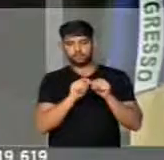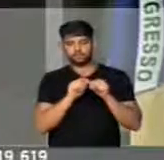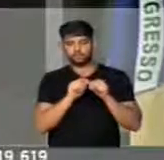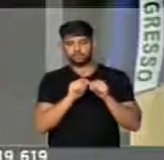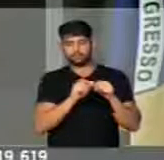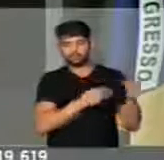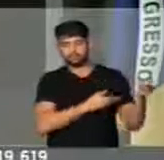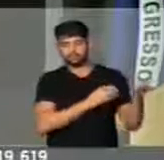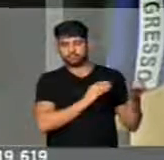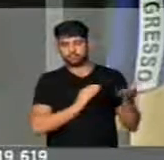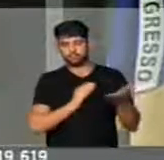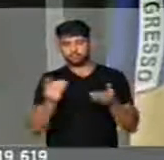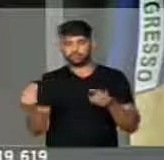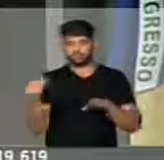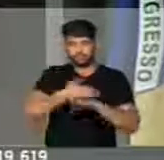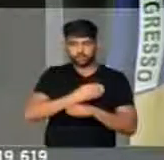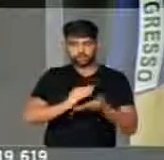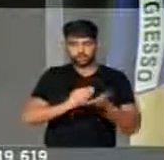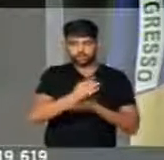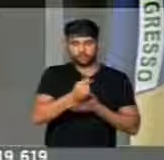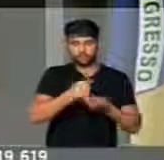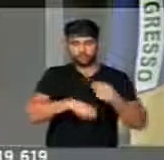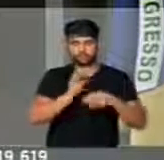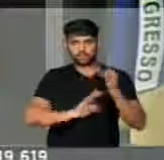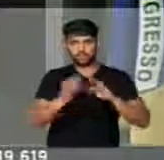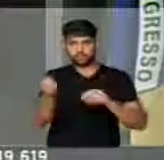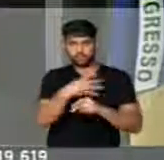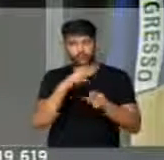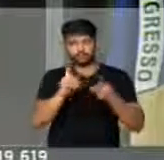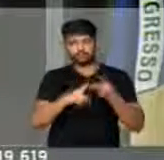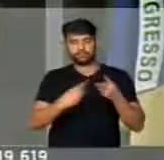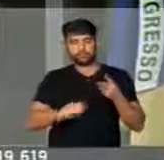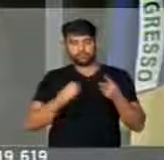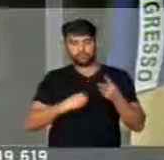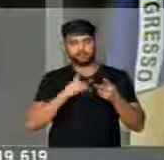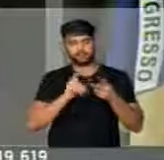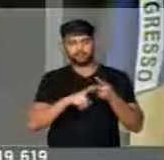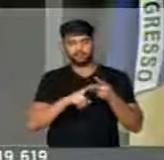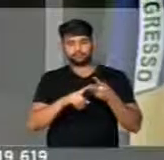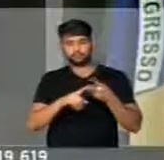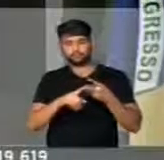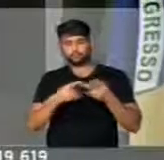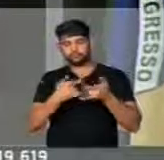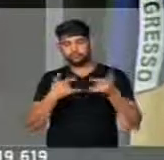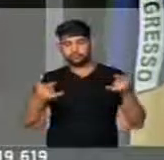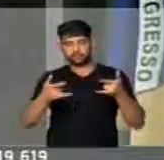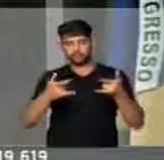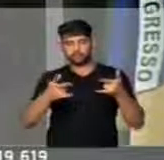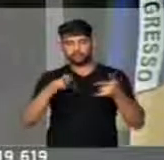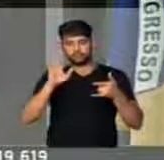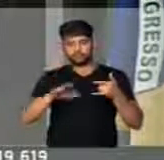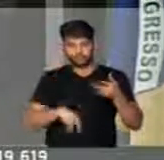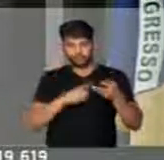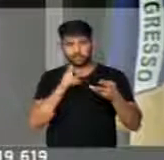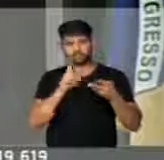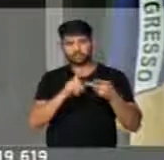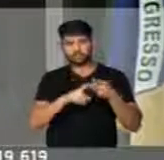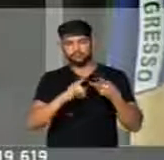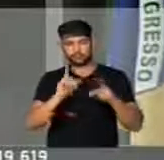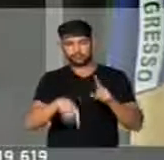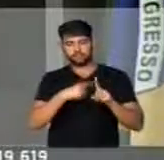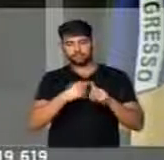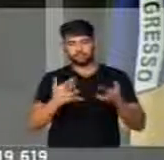são de vocês. Os grandes responsáveis são vocês, não venham botar nas nossas costas essa conta. Essa conta não é nossa. A conta da incompetência,